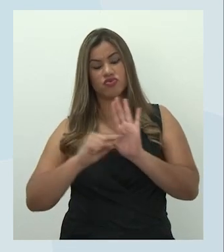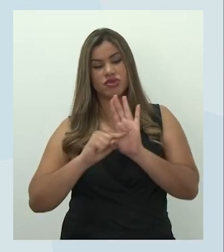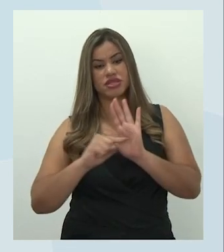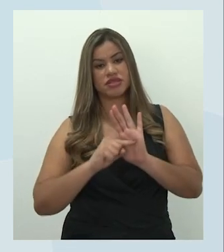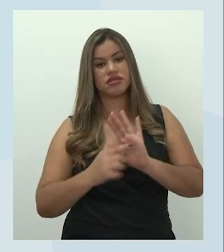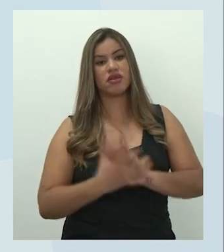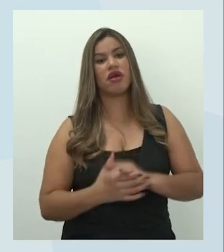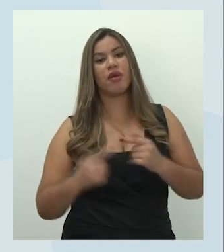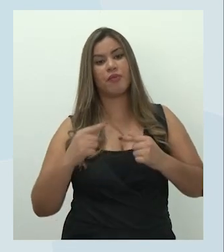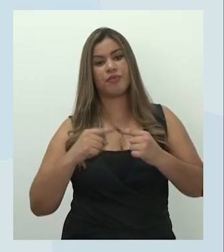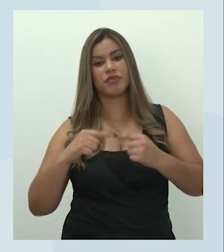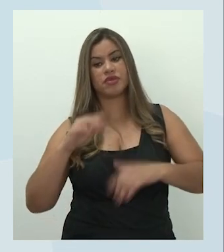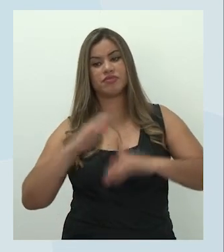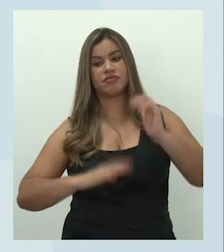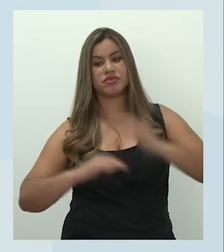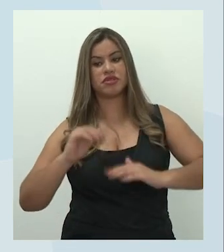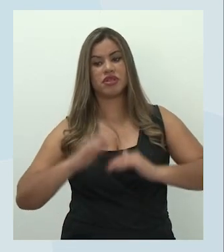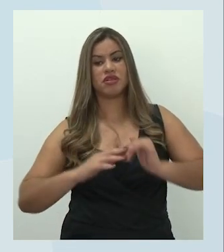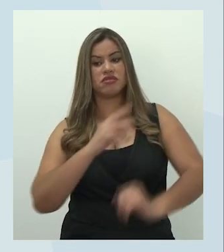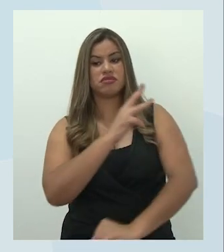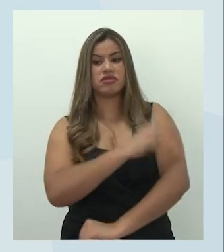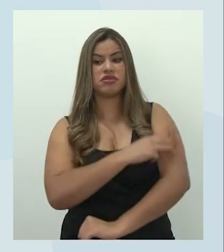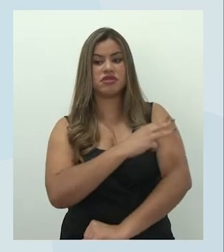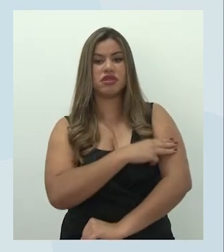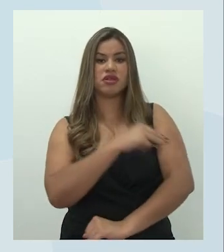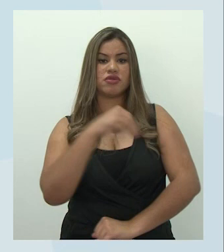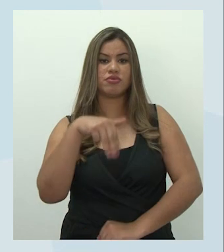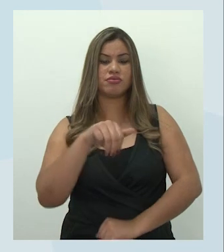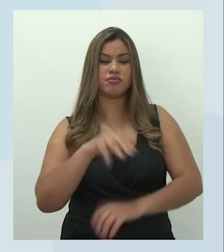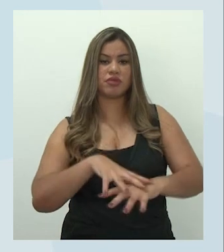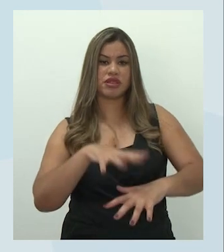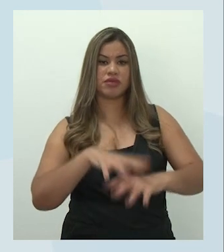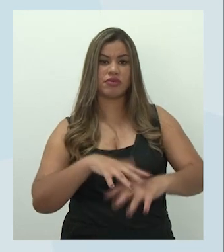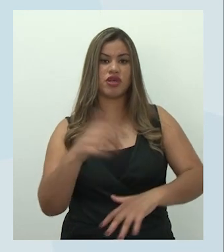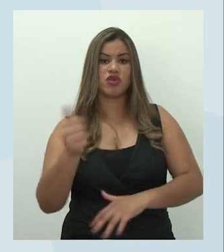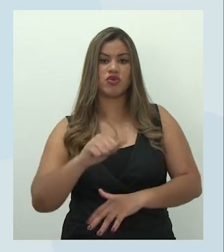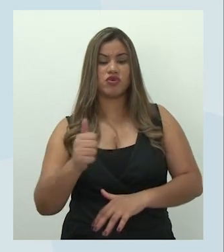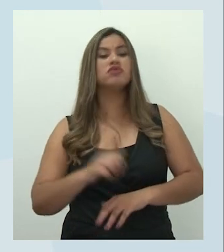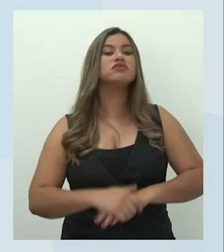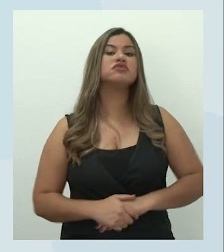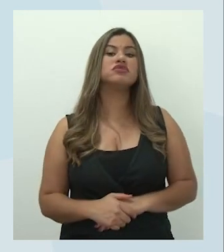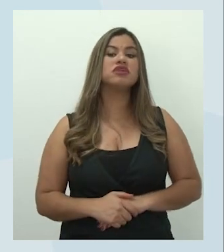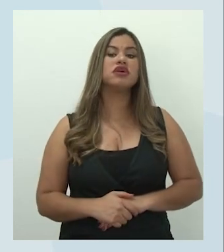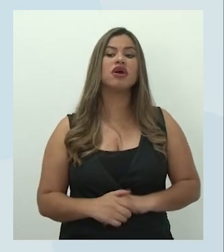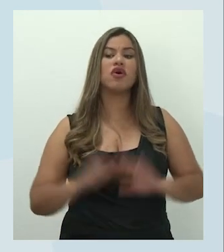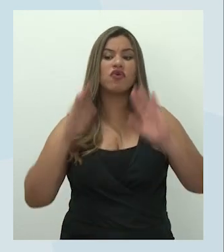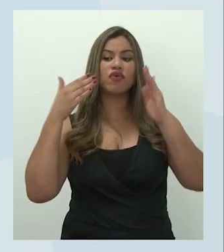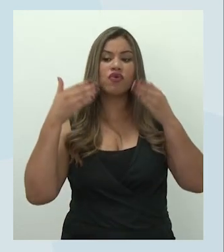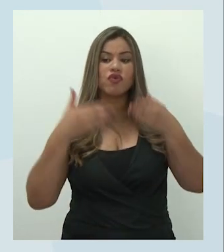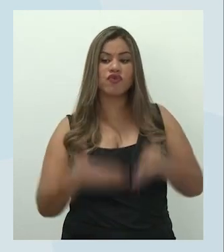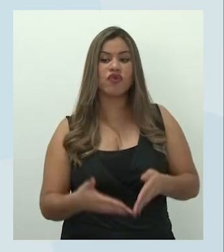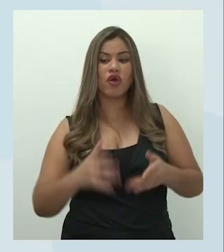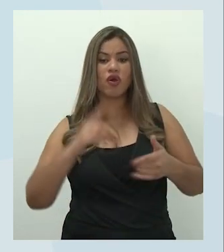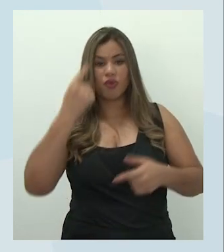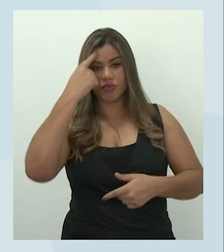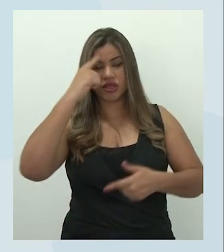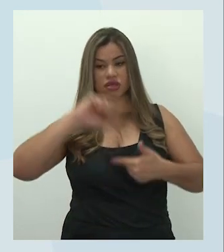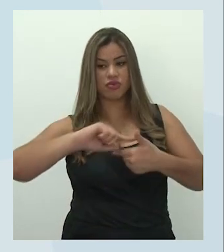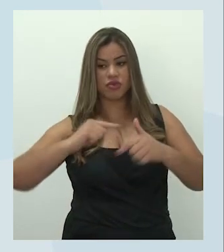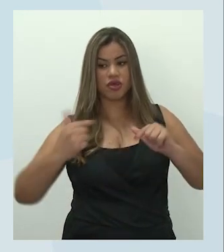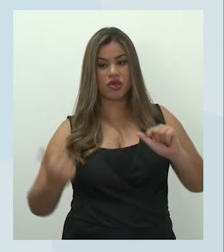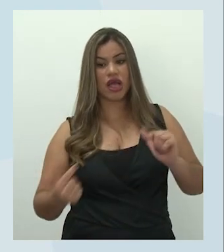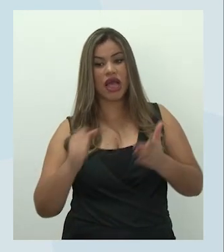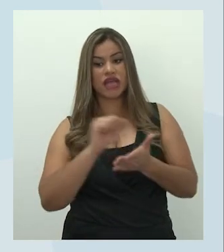ano de matemática, habilidade 11, tá? Com o foco no pensamento algébrico, quais as atividades lúdicas